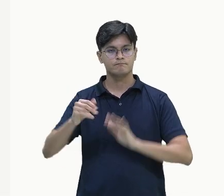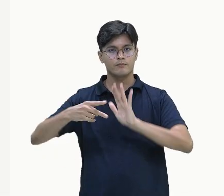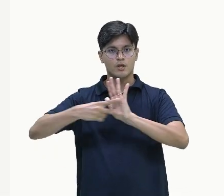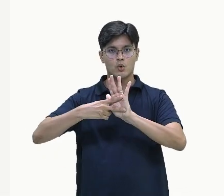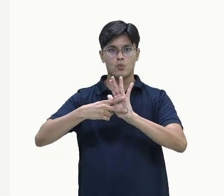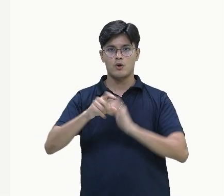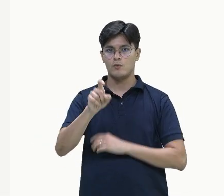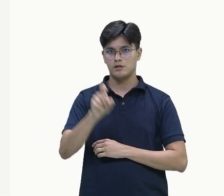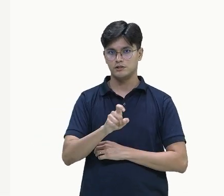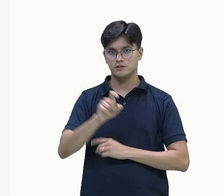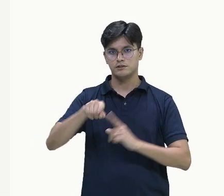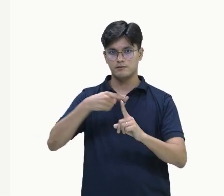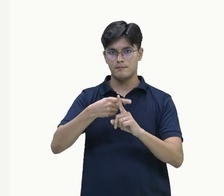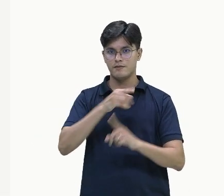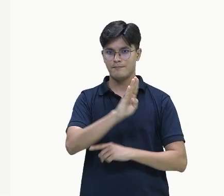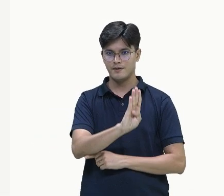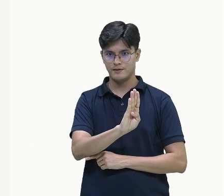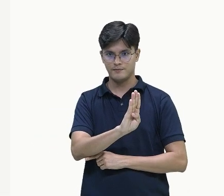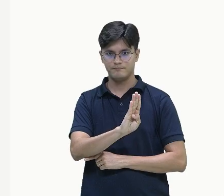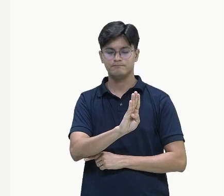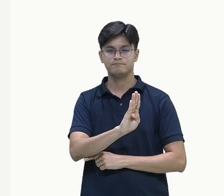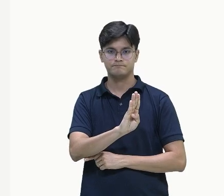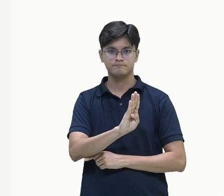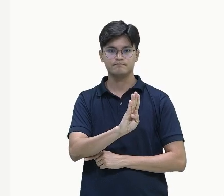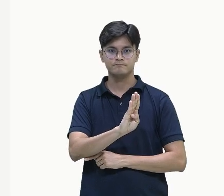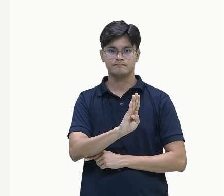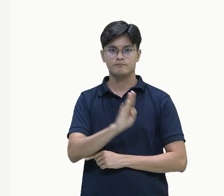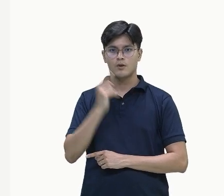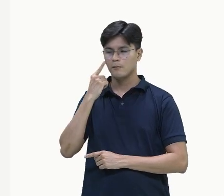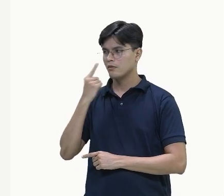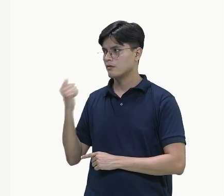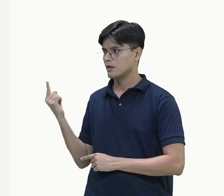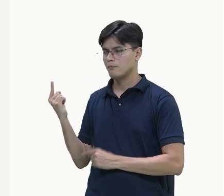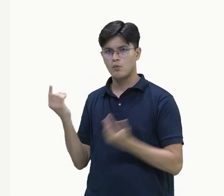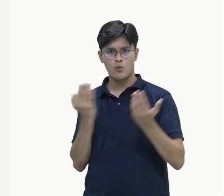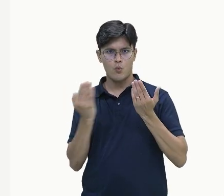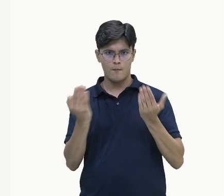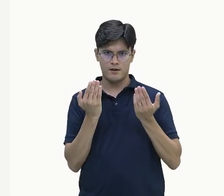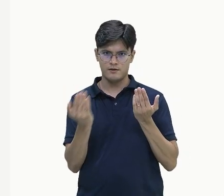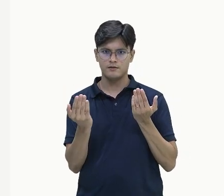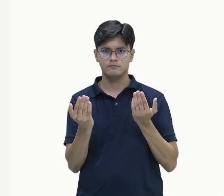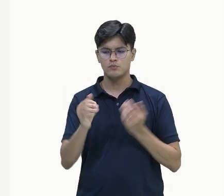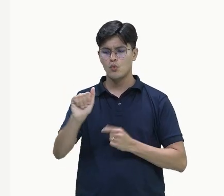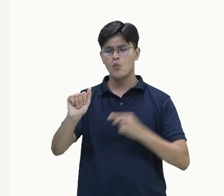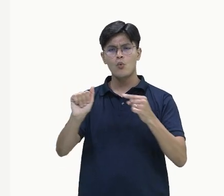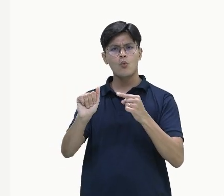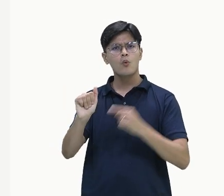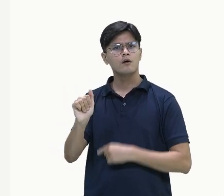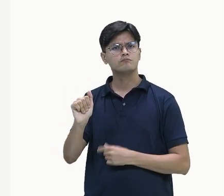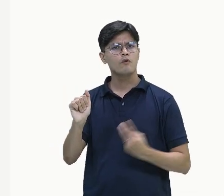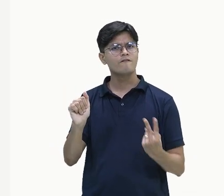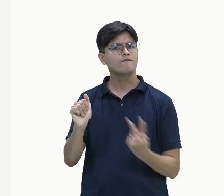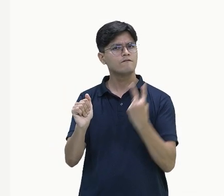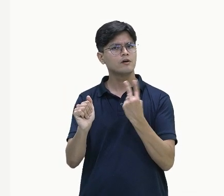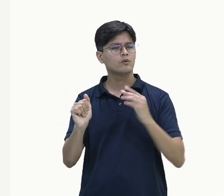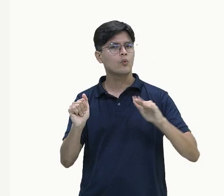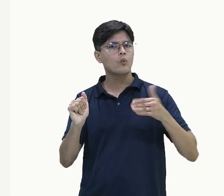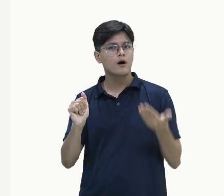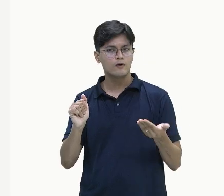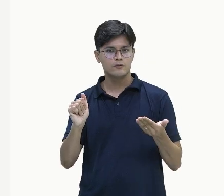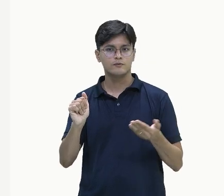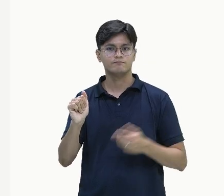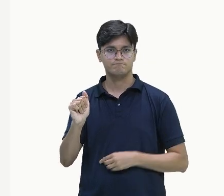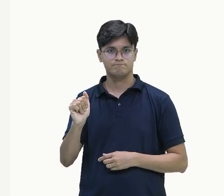x mais b. Olha só, a gente faz a relação. Quanto vale o a? O a, no nosso caso aqui, pessoal, ele é o 3 e o b